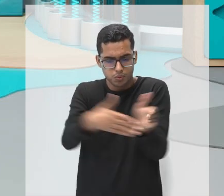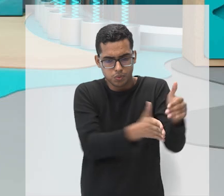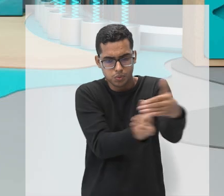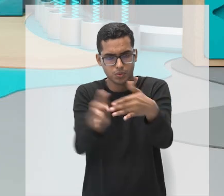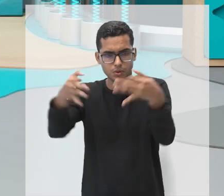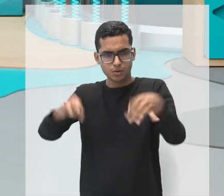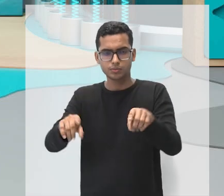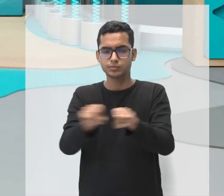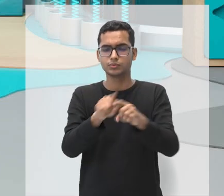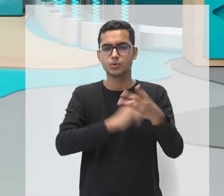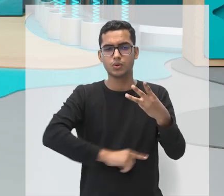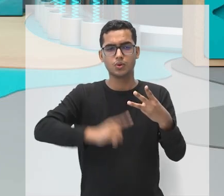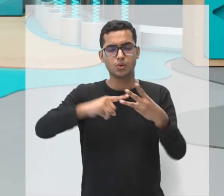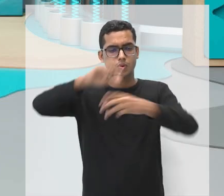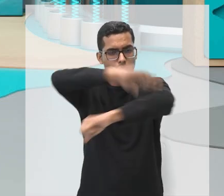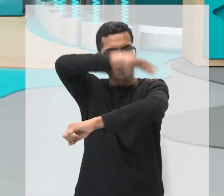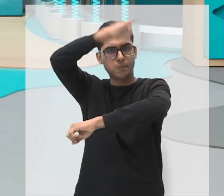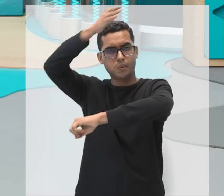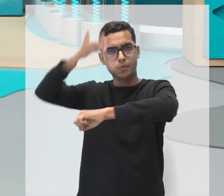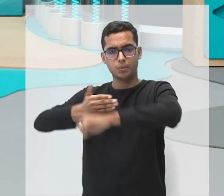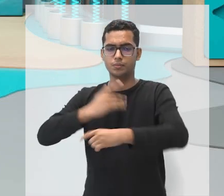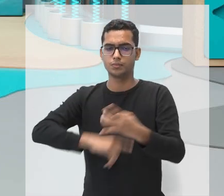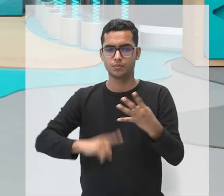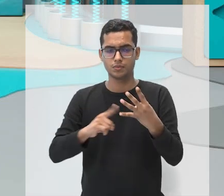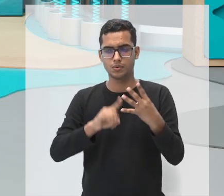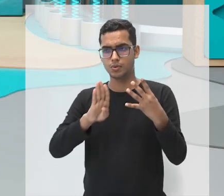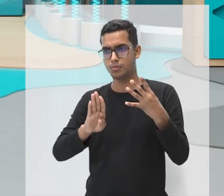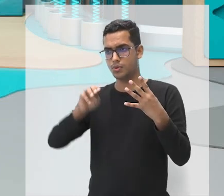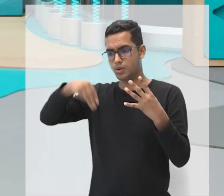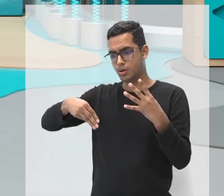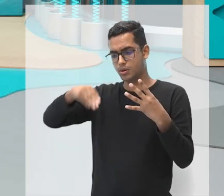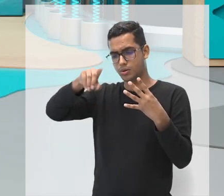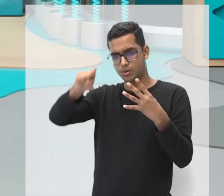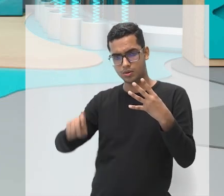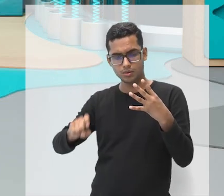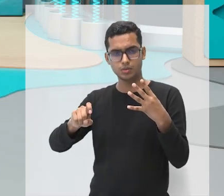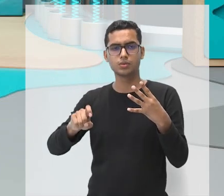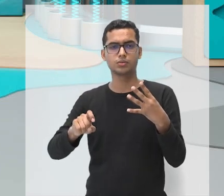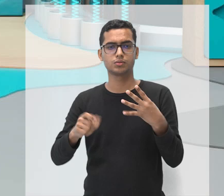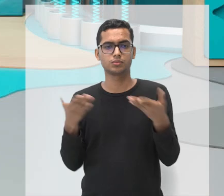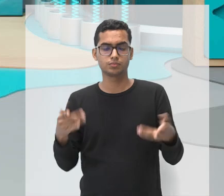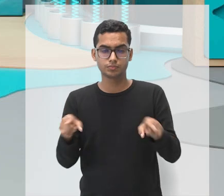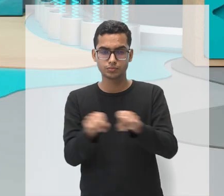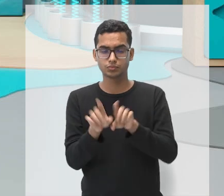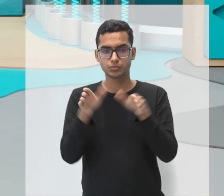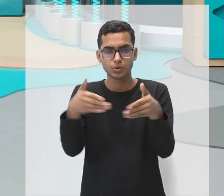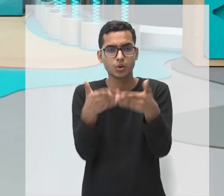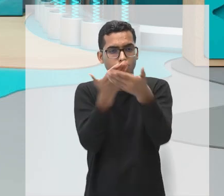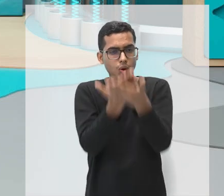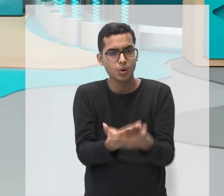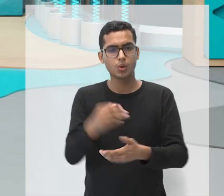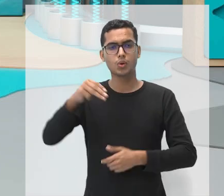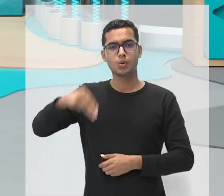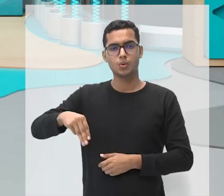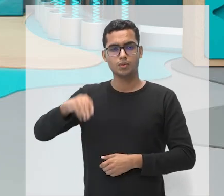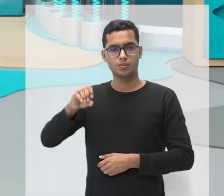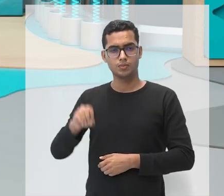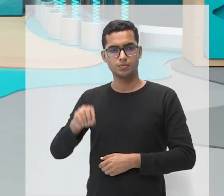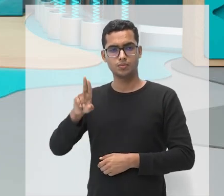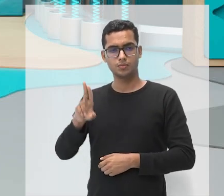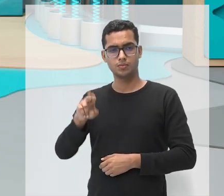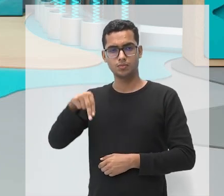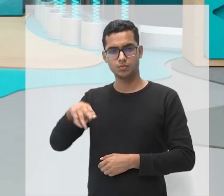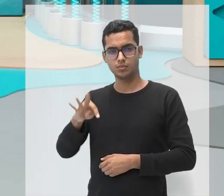ok? Para a gente conhecer um pouquinho melhor, a gente vai explorar um pouco sobre o mountain bike, que a gente também vai ter